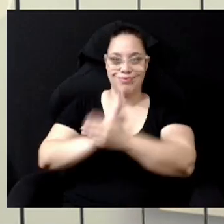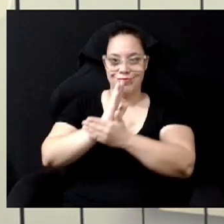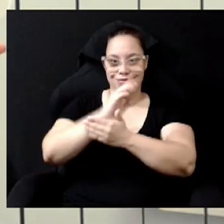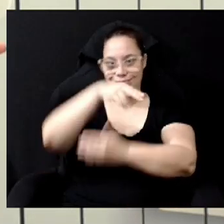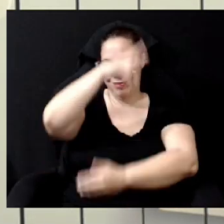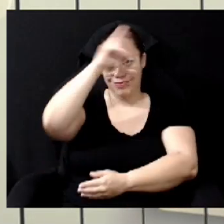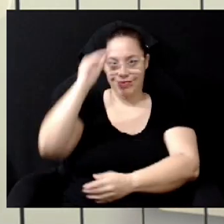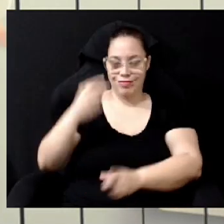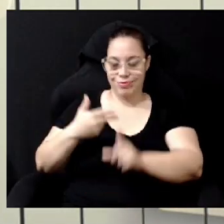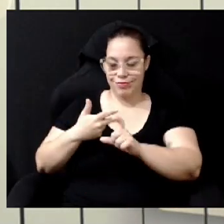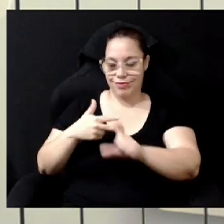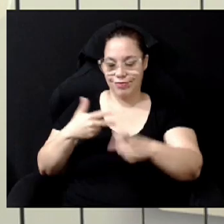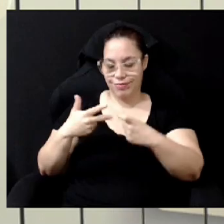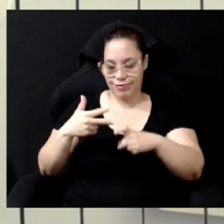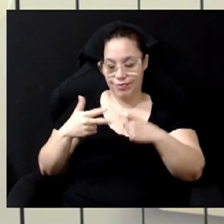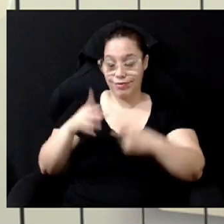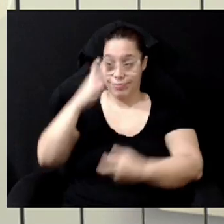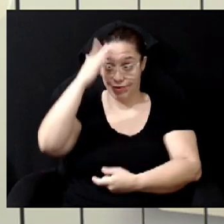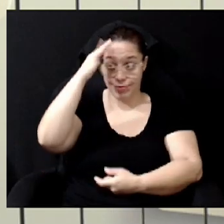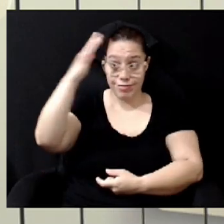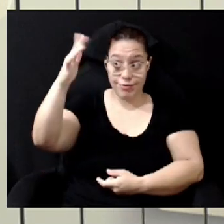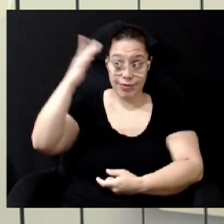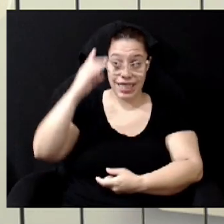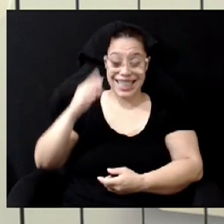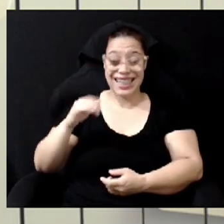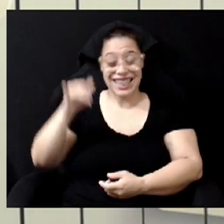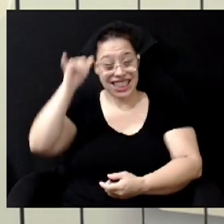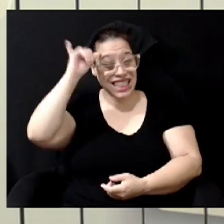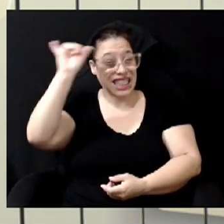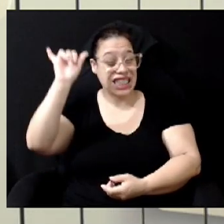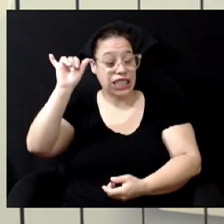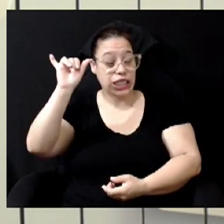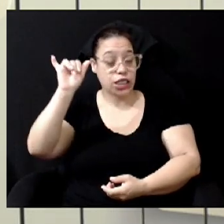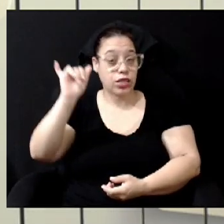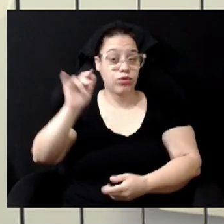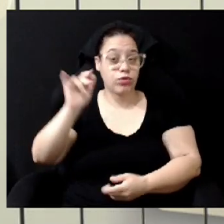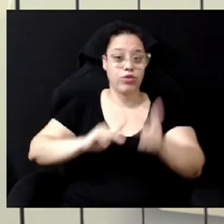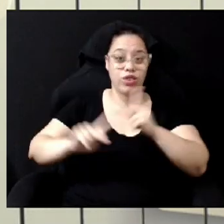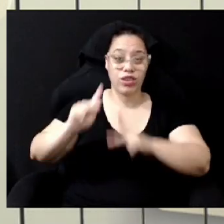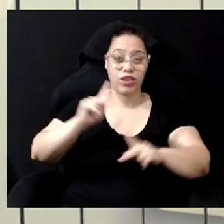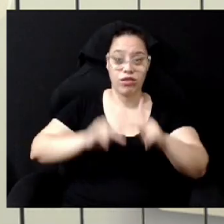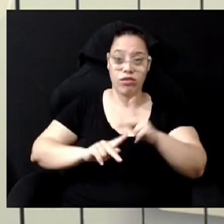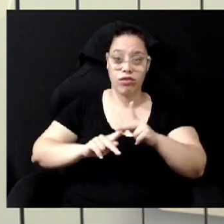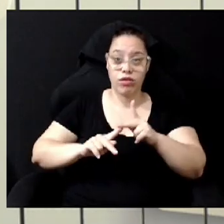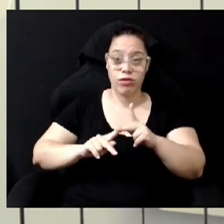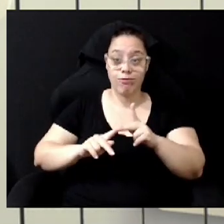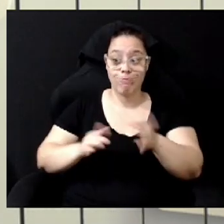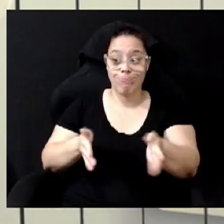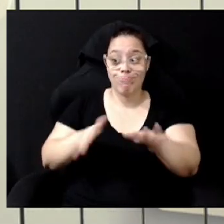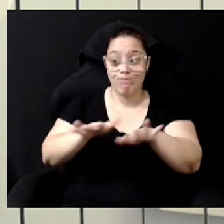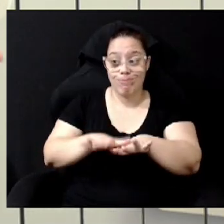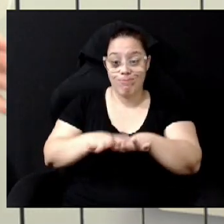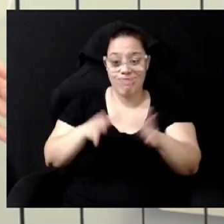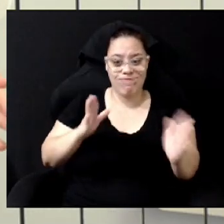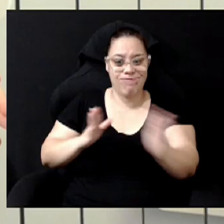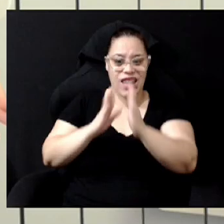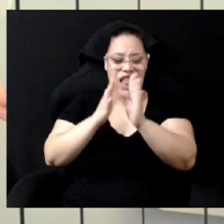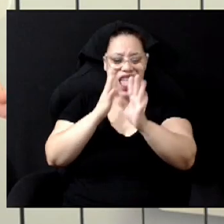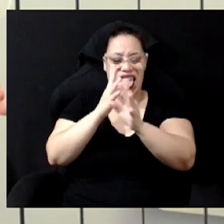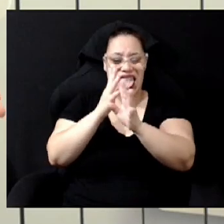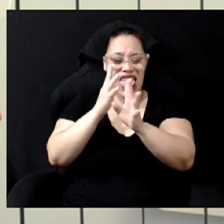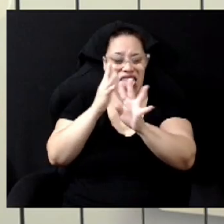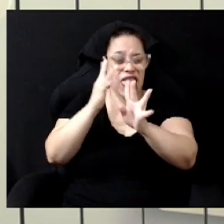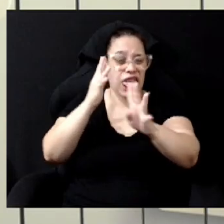Executivo. A ideia é evitar que a população que se enquadra nesta condição enfrente filas extensas